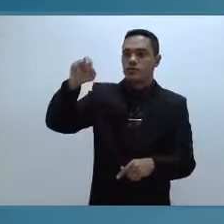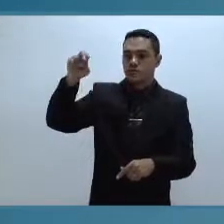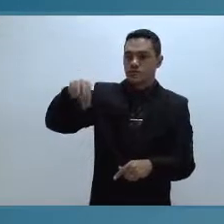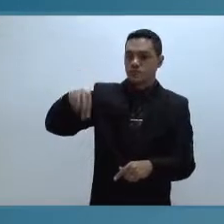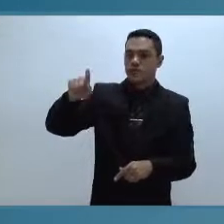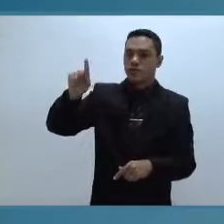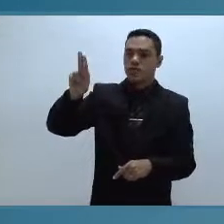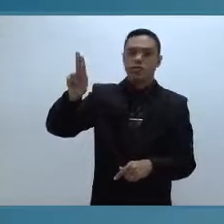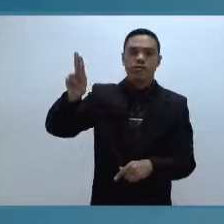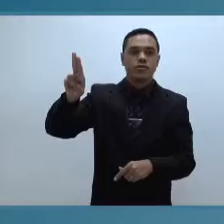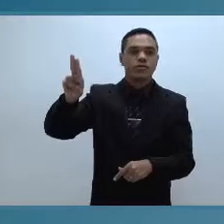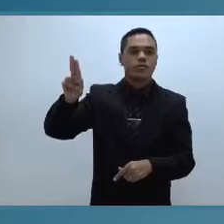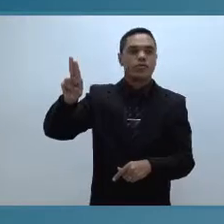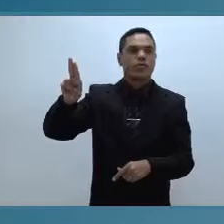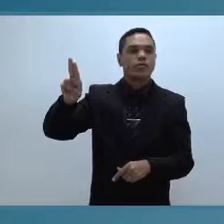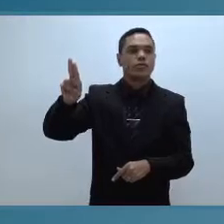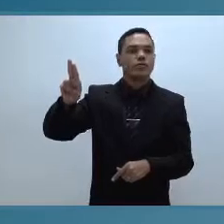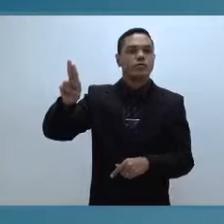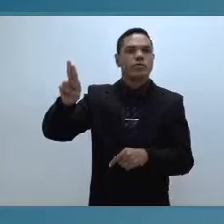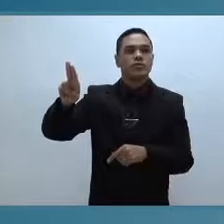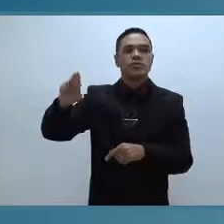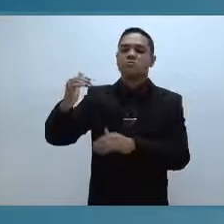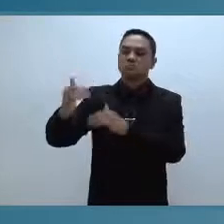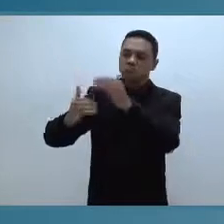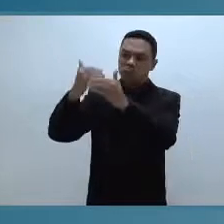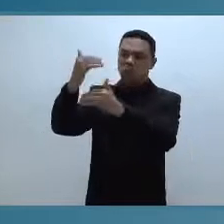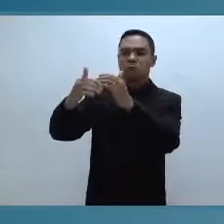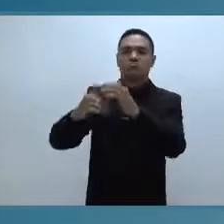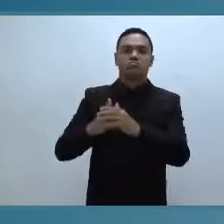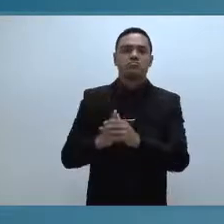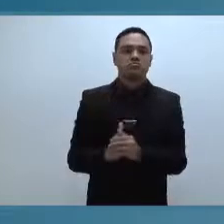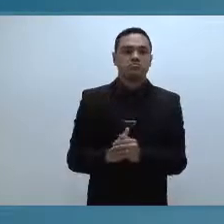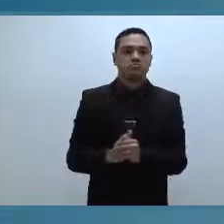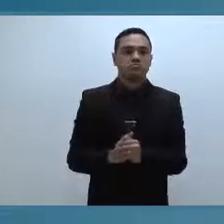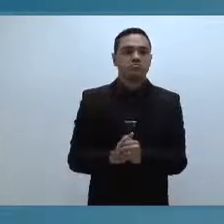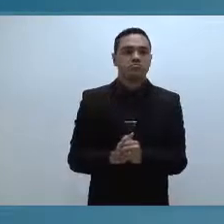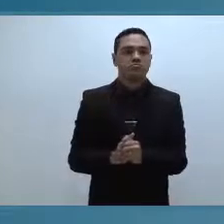Xingu. É a minha manifestação tranquila, tá, gente? Com